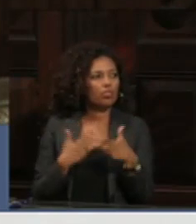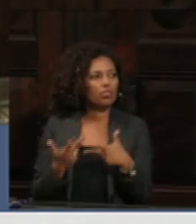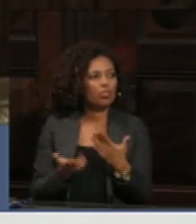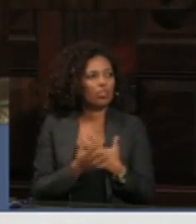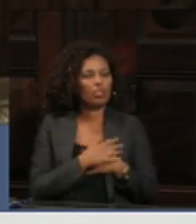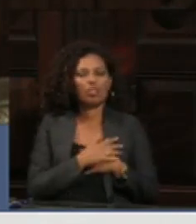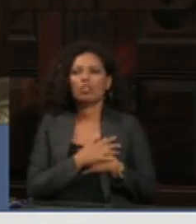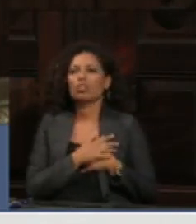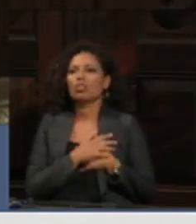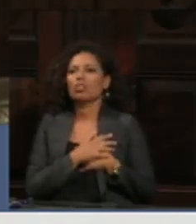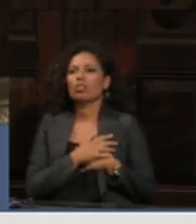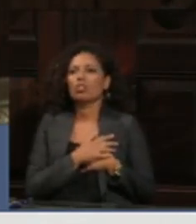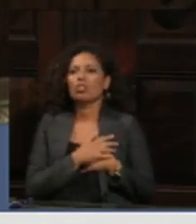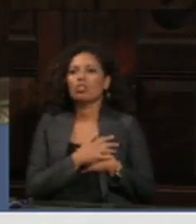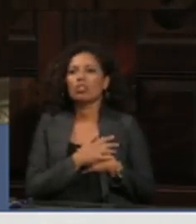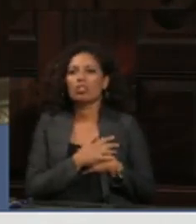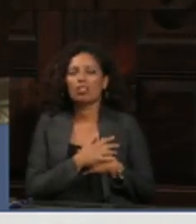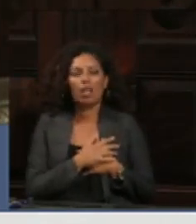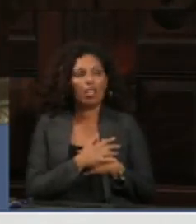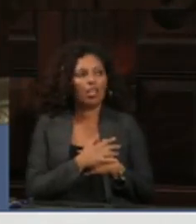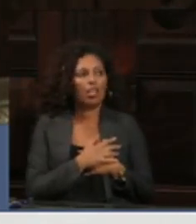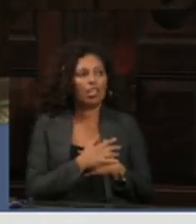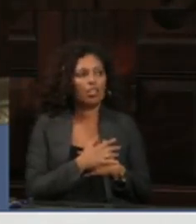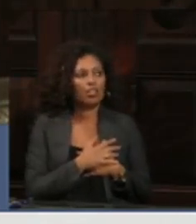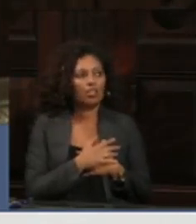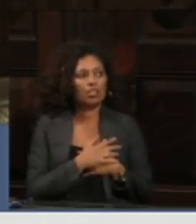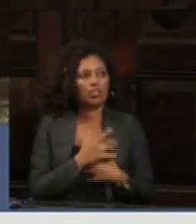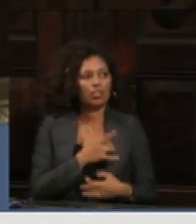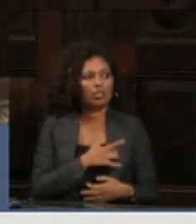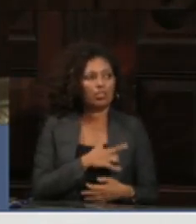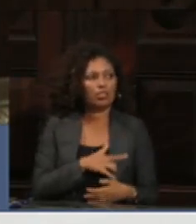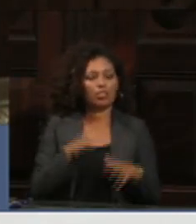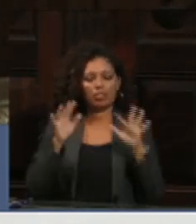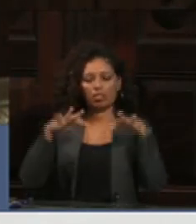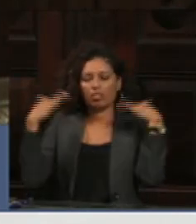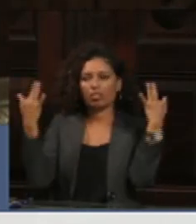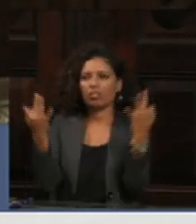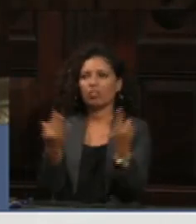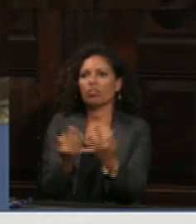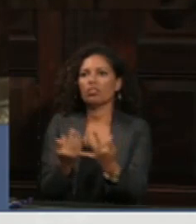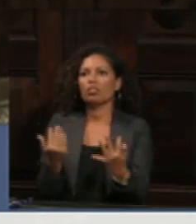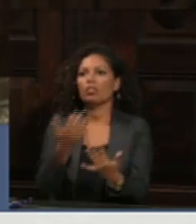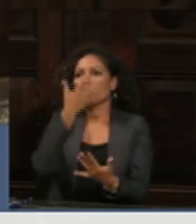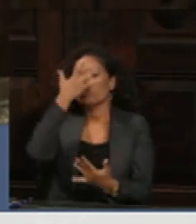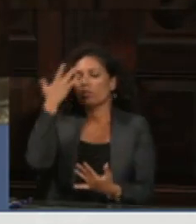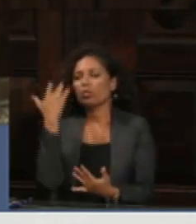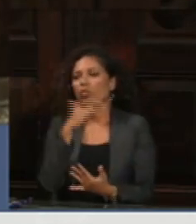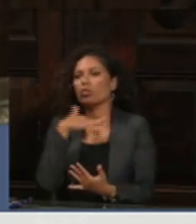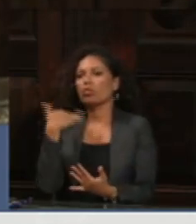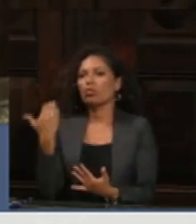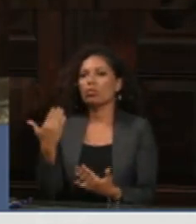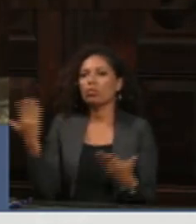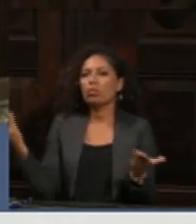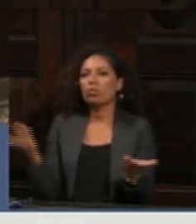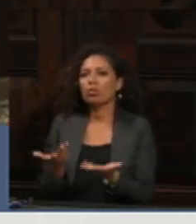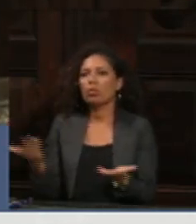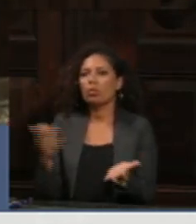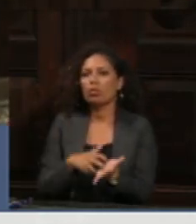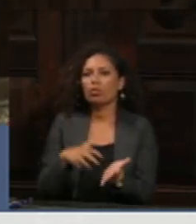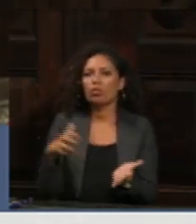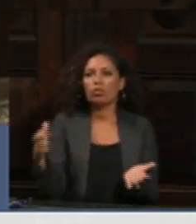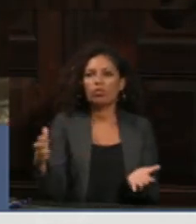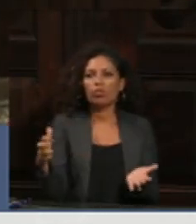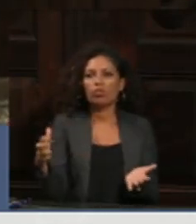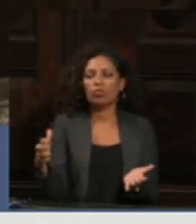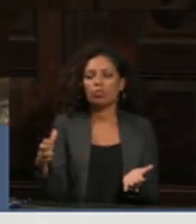solidarizar e prestar minha solidariedade com as famílias com as vítimas do atentado que aconteceu,